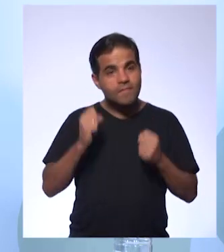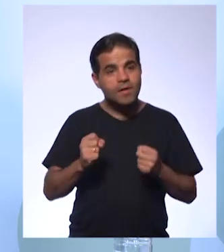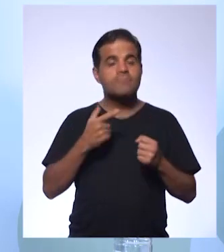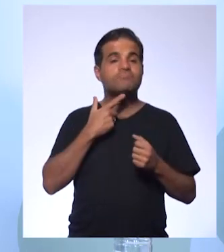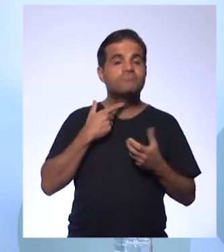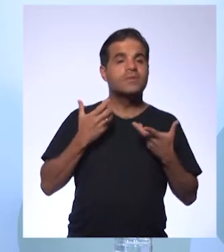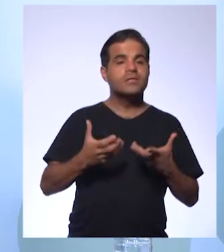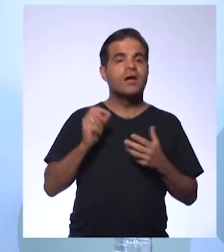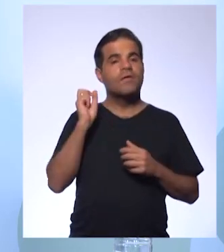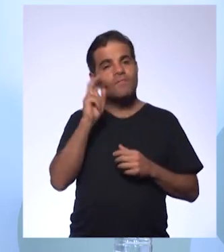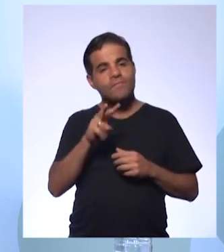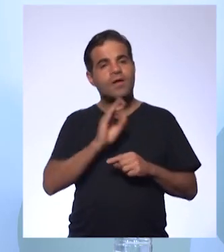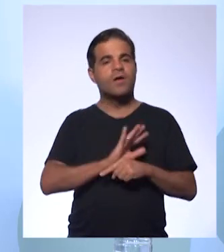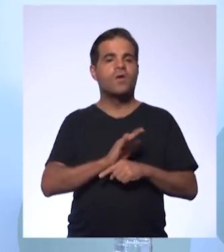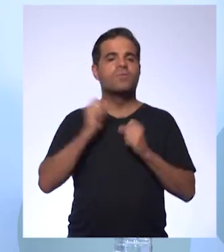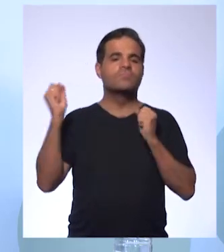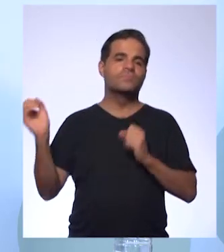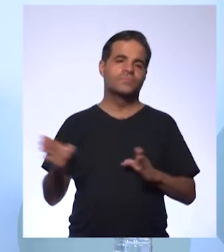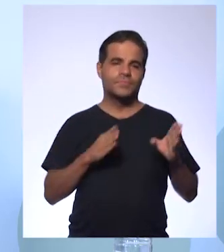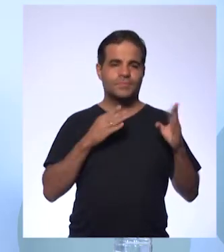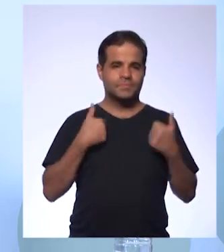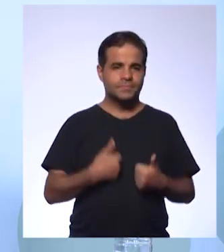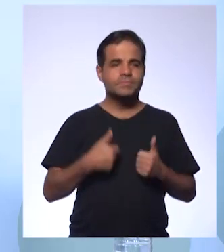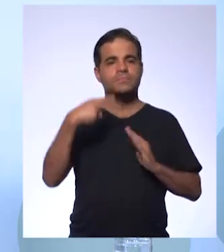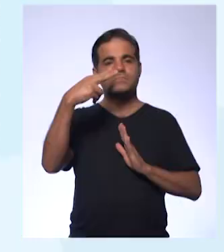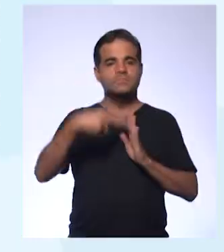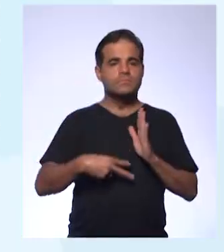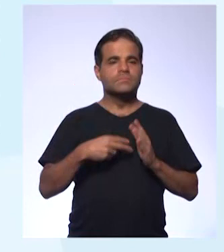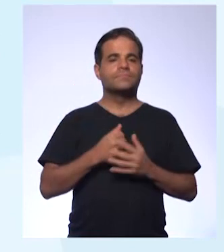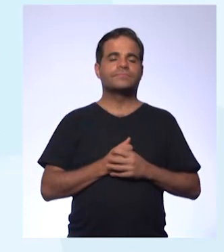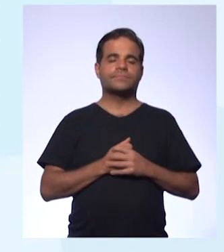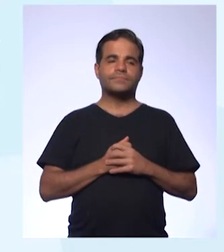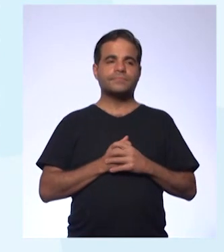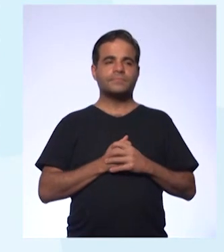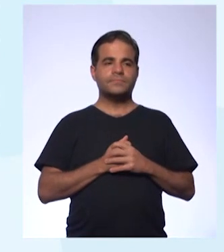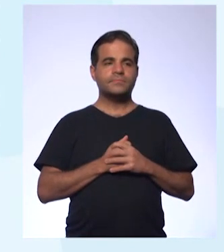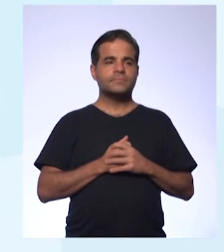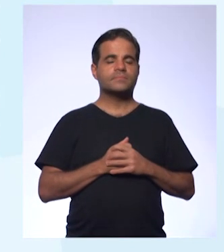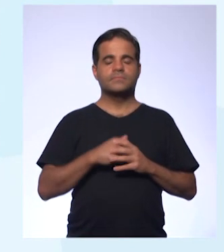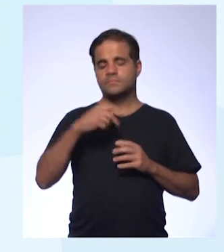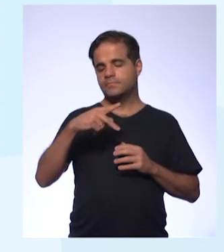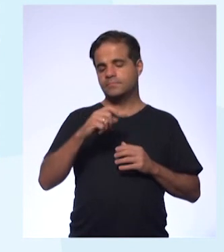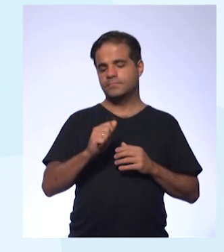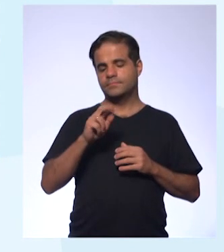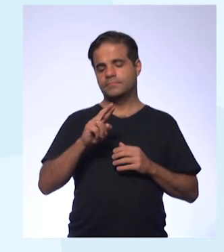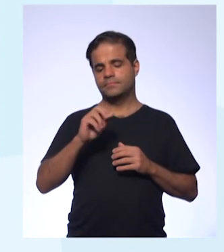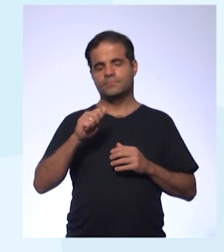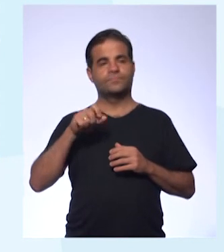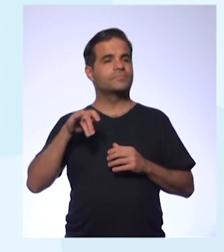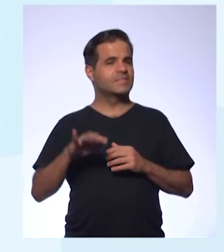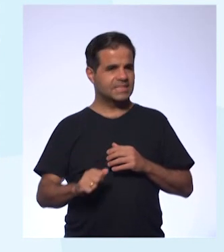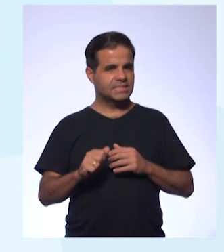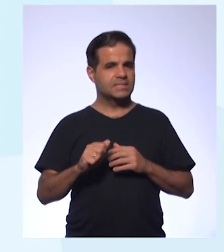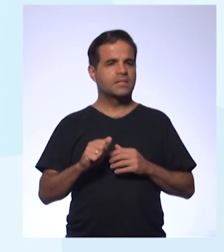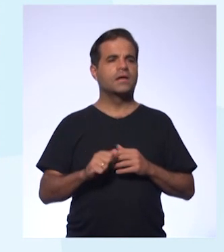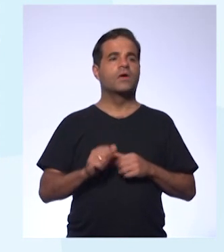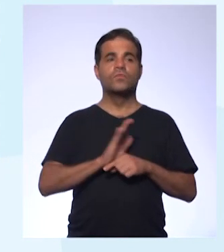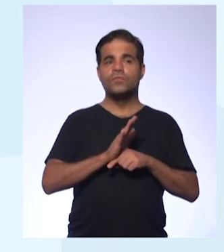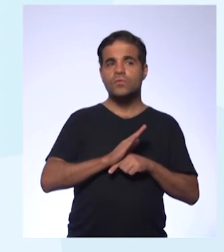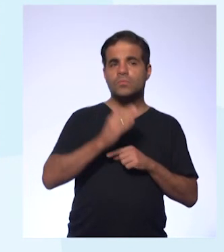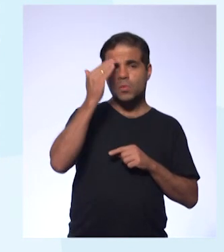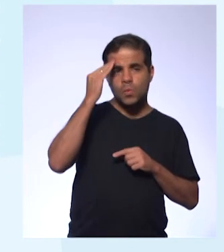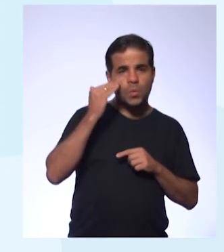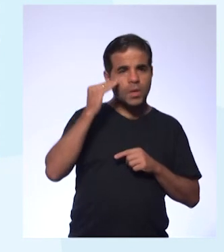com vontade de assistir, tá bom? Vamos lá para a leitura, então. Parasita, filme coreano de grande sucesso